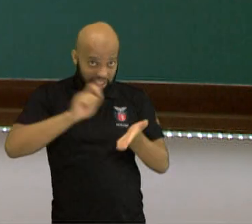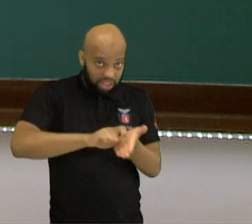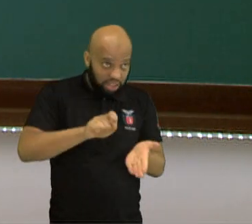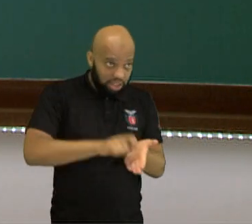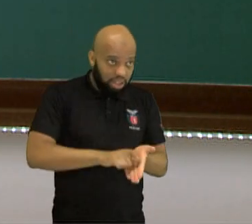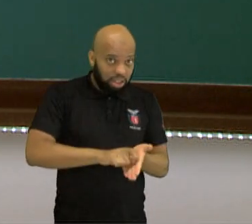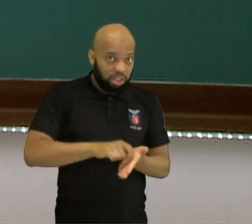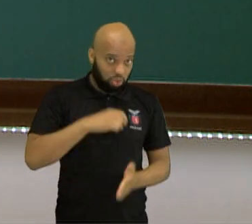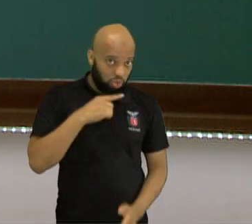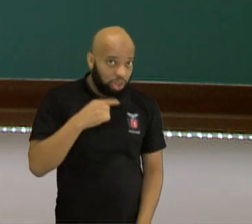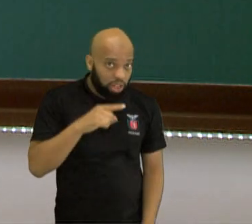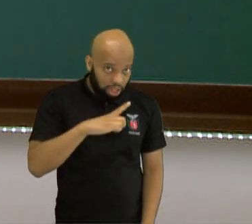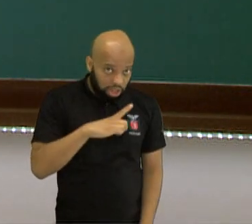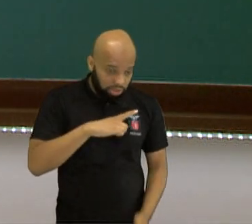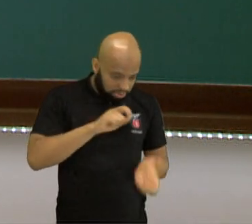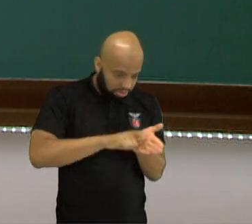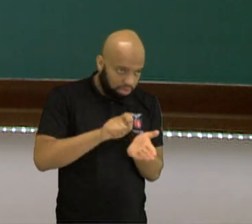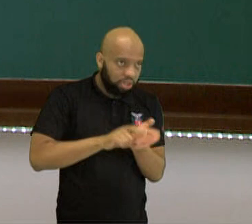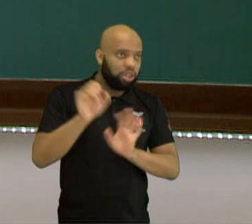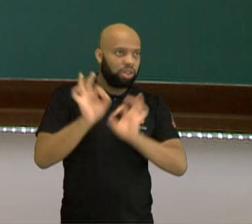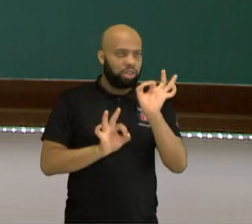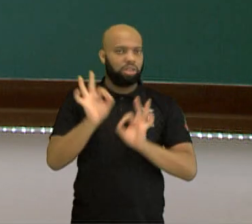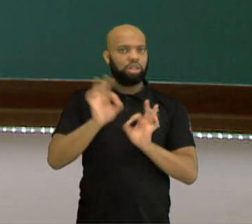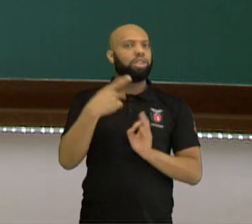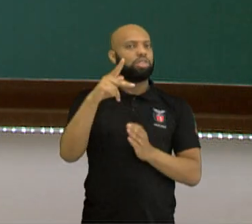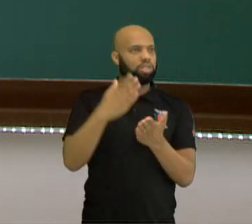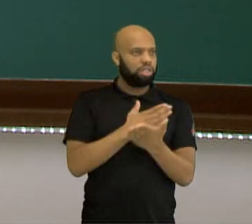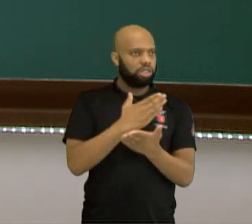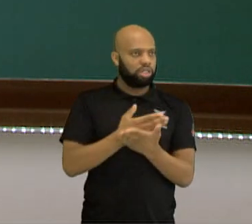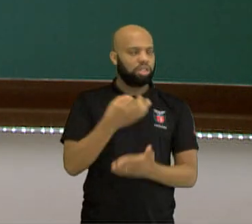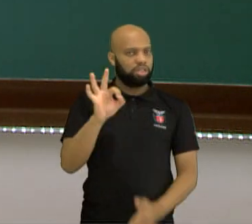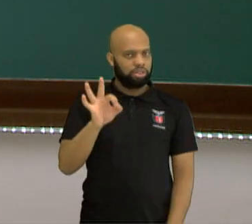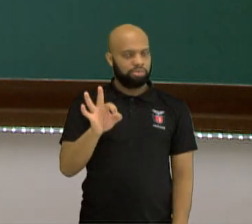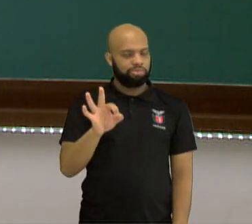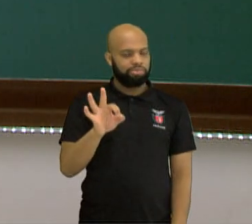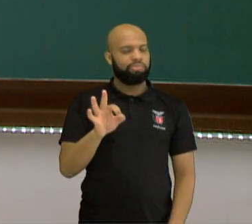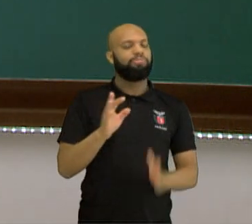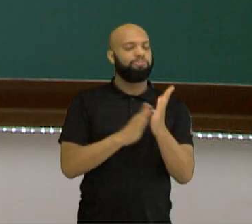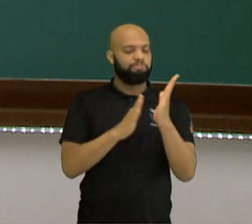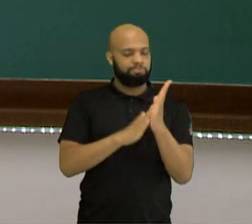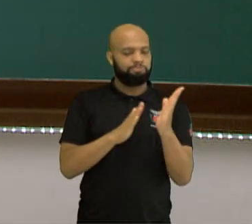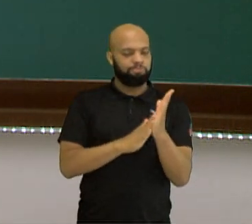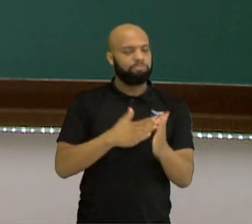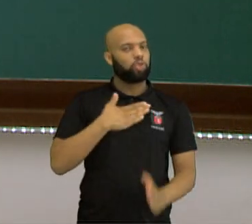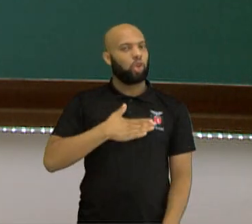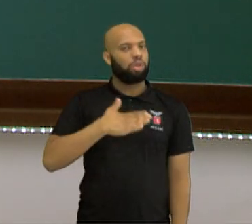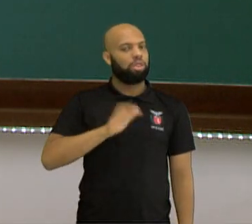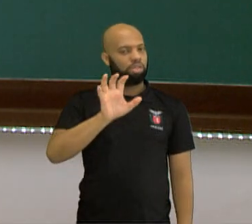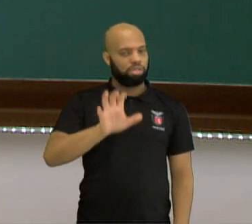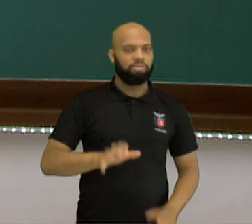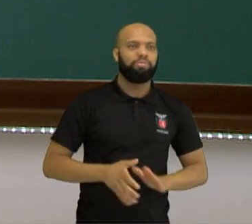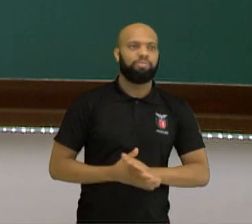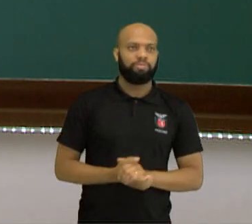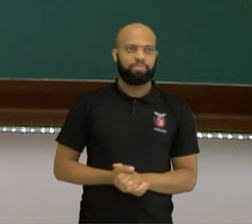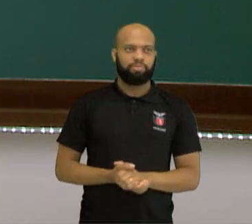tem dúvida, né? Tá se organizando nesse caderno. Muito bem, assim que eu gosto de ver.